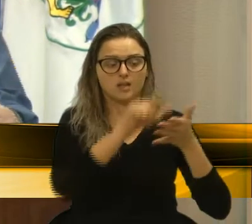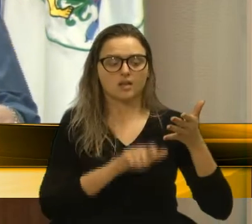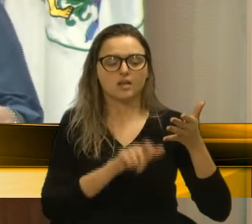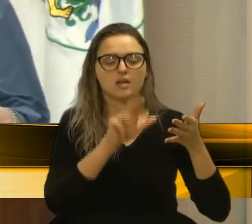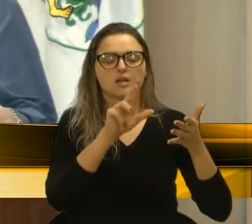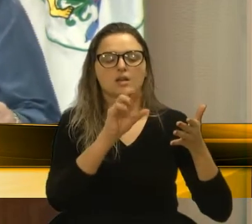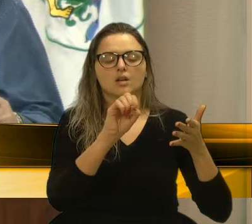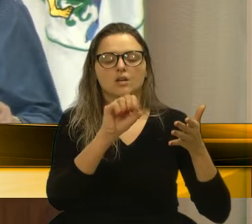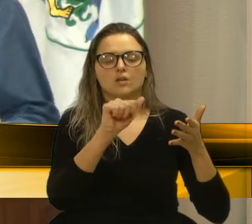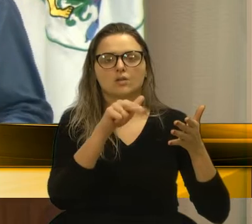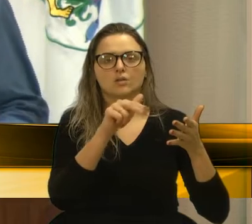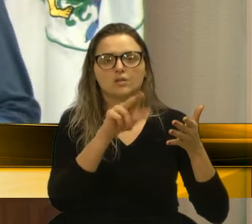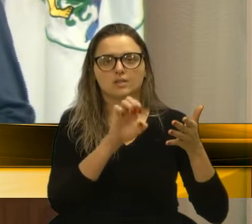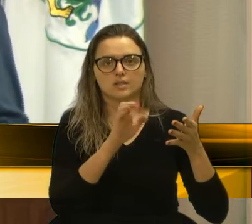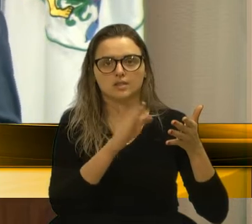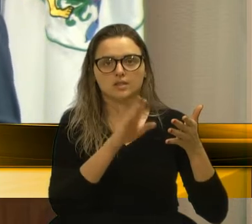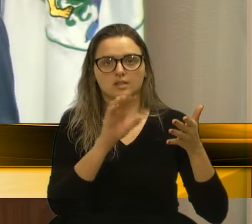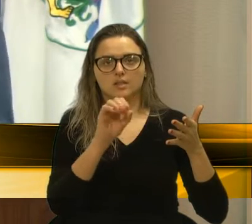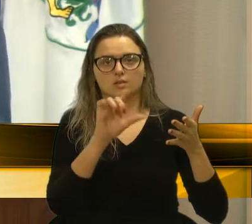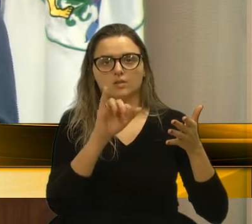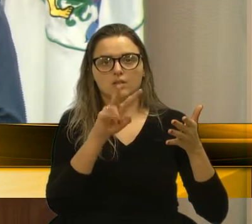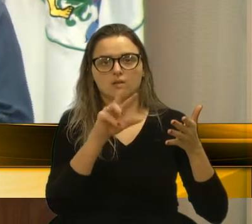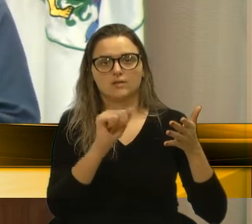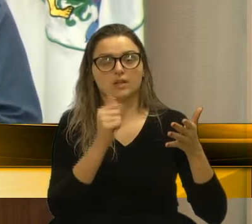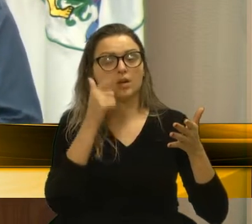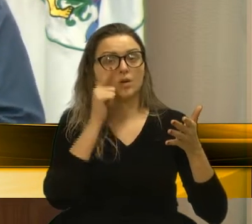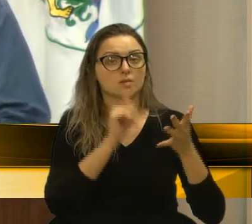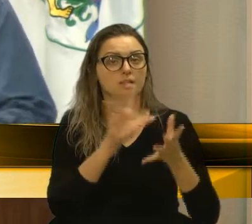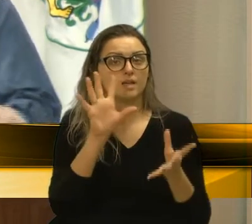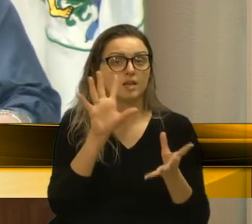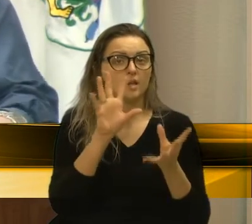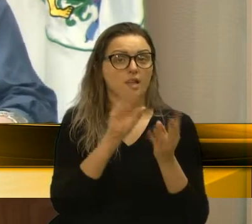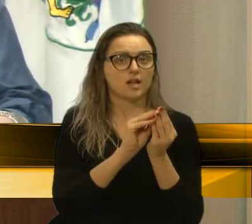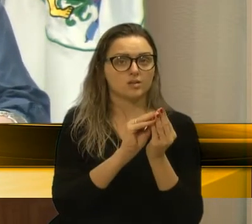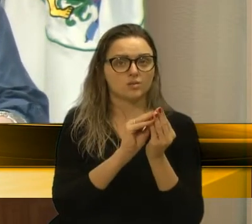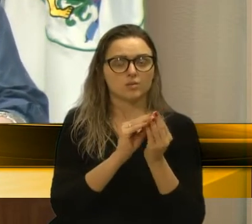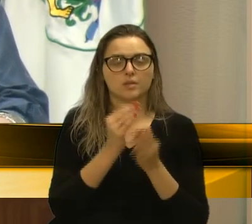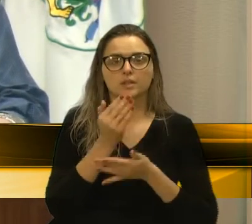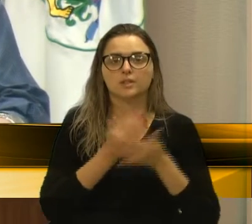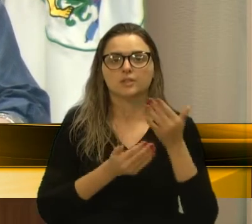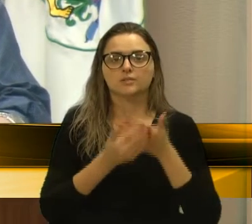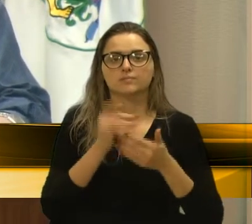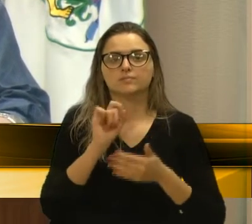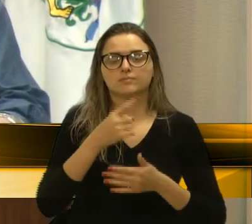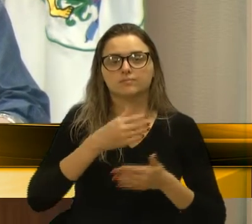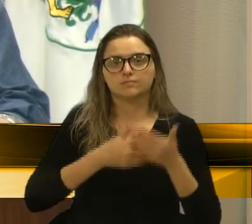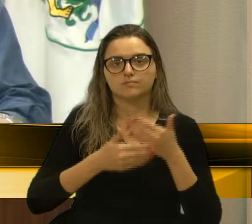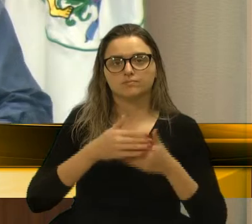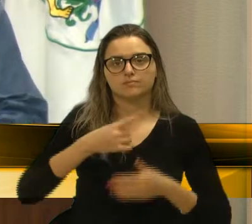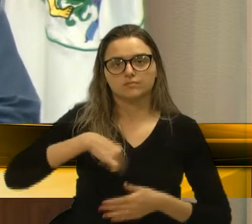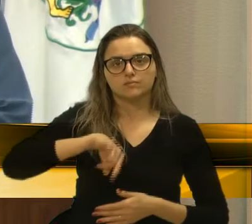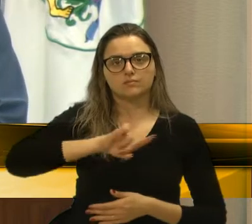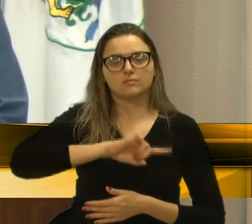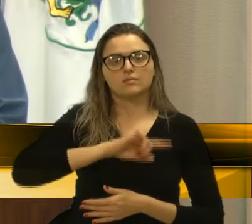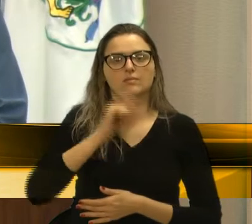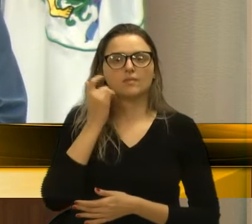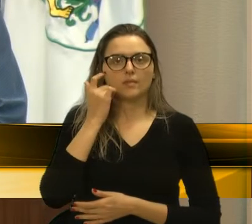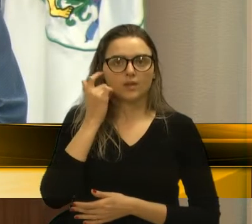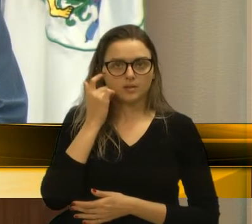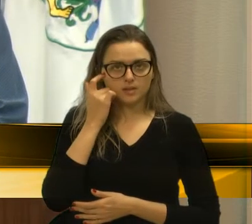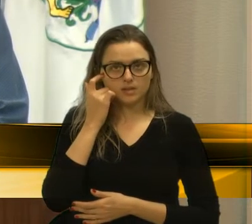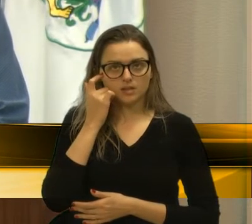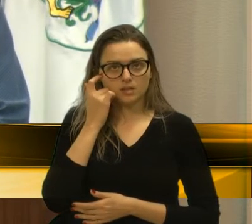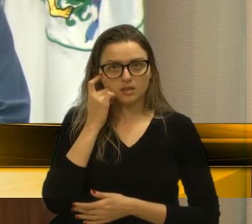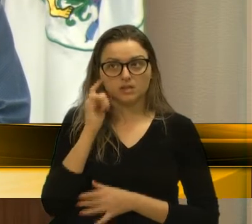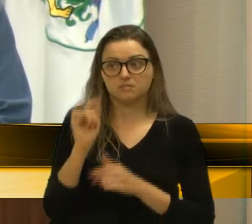Oliveira, sintetizar um pouco daquilo que eu acho que todos nós pensamos. E não